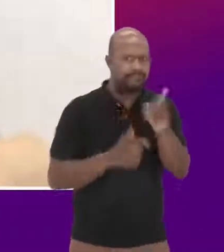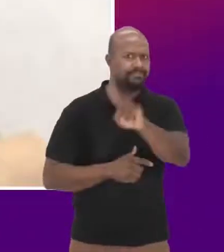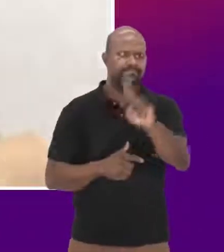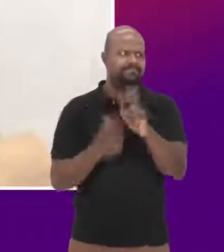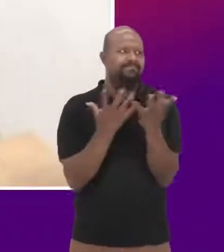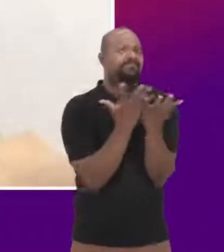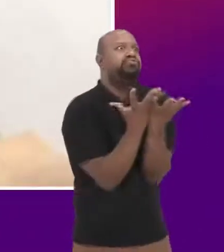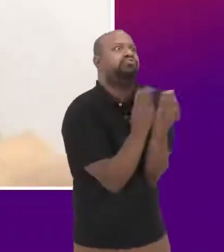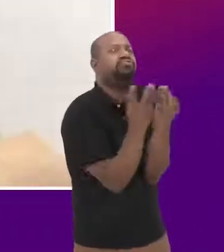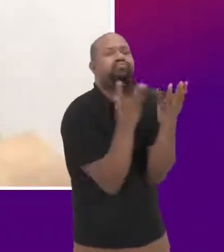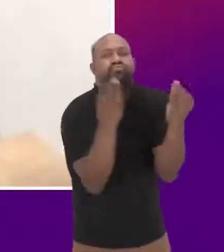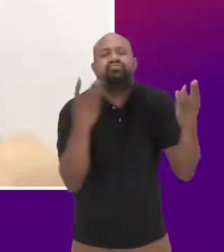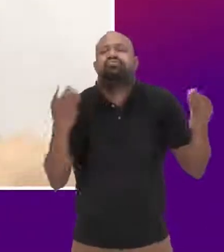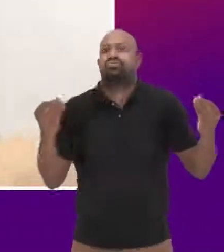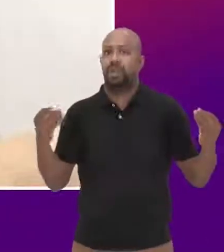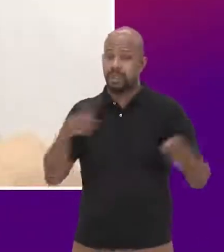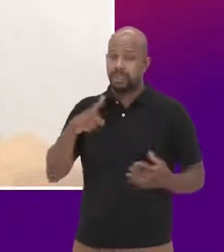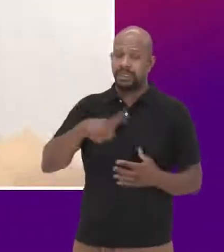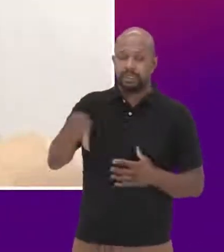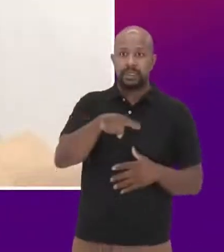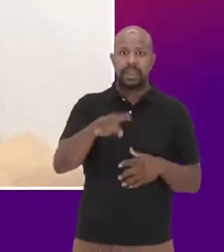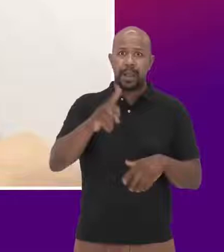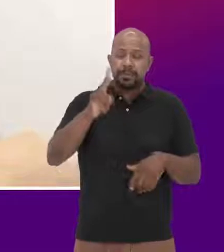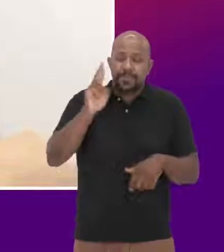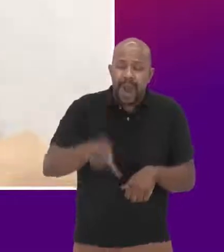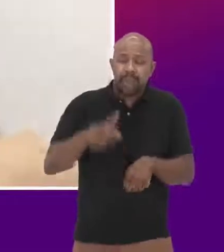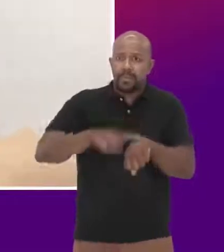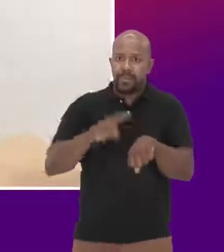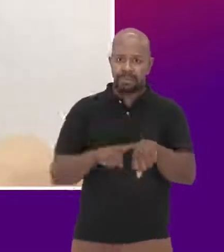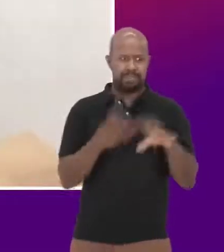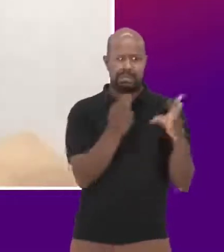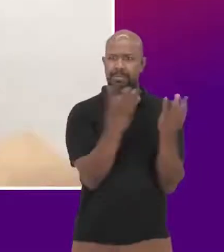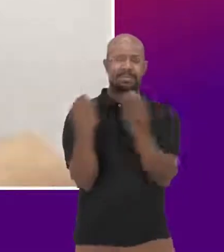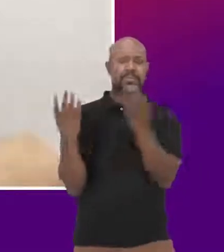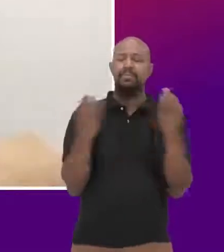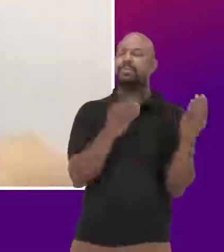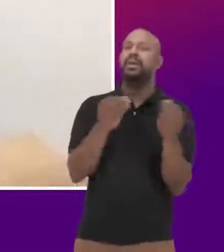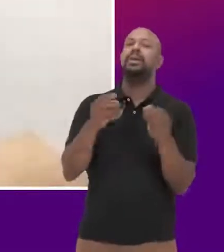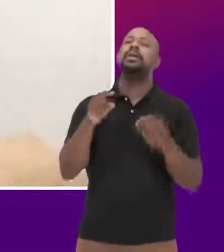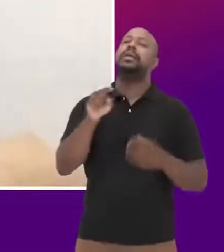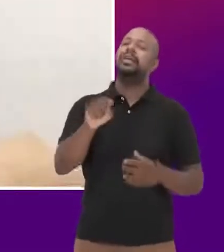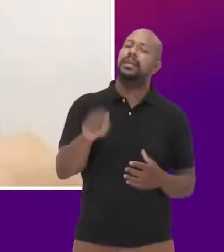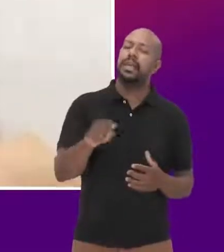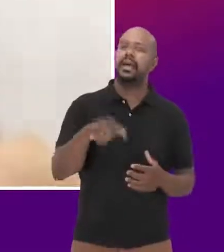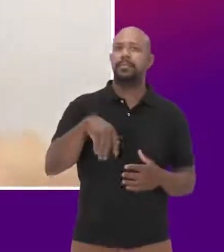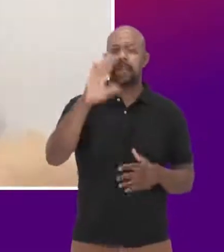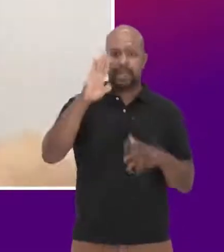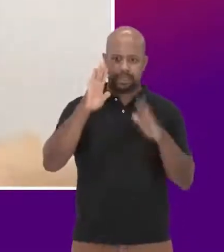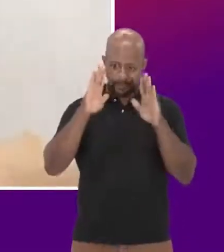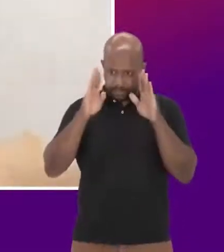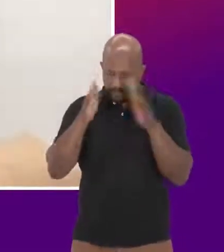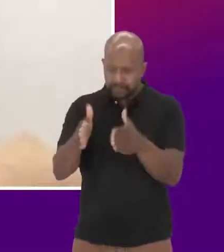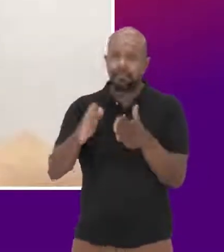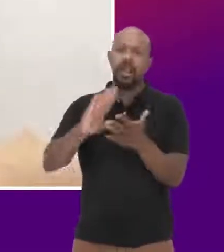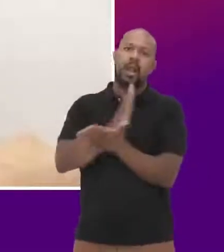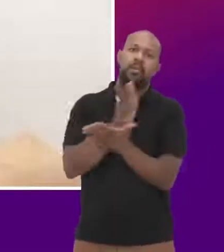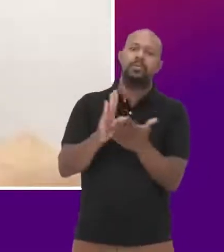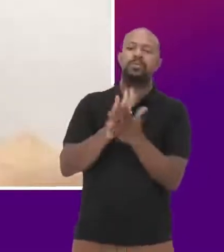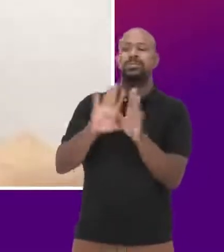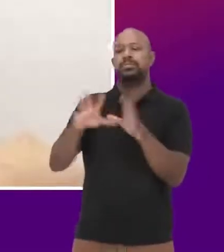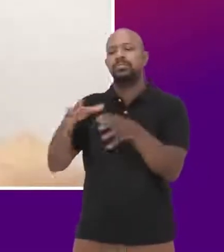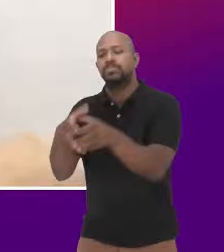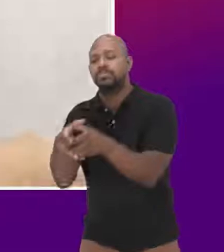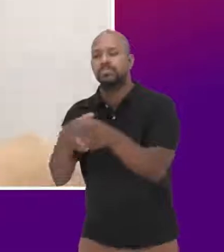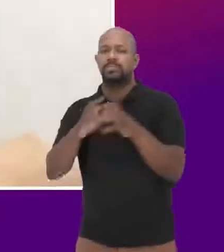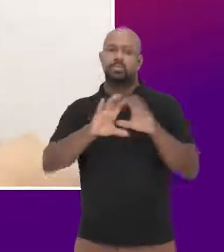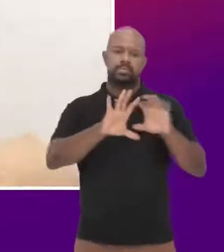mas de várias que acontecem concomitantemente e que acabam sendo mais direcionadas a determinados